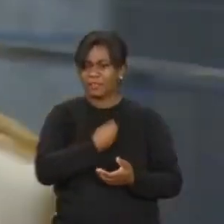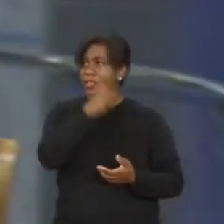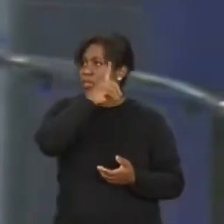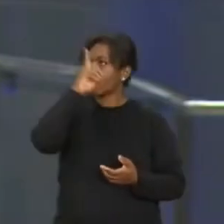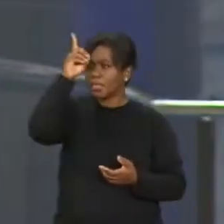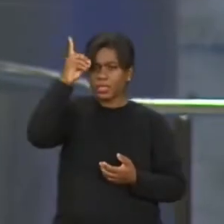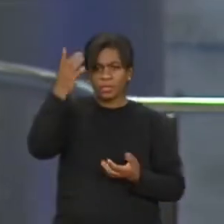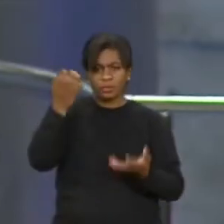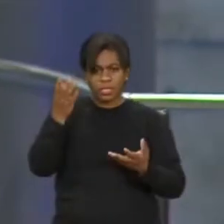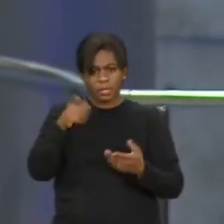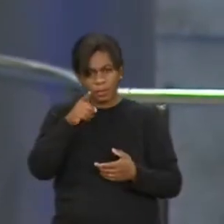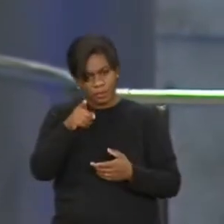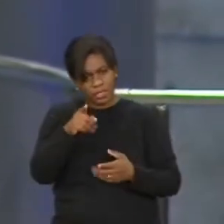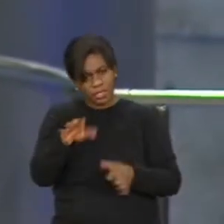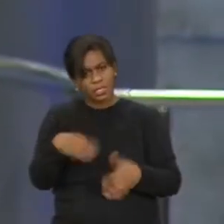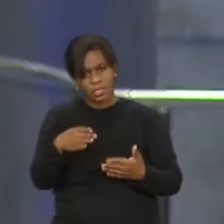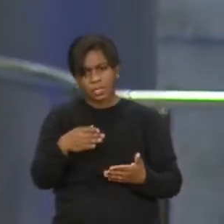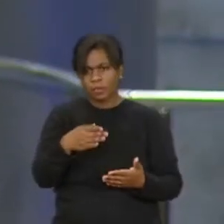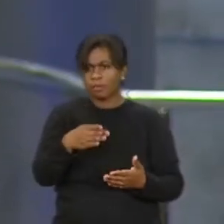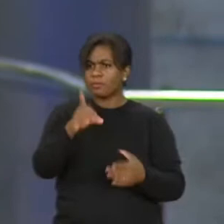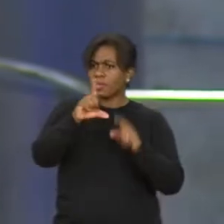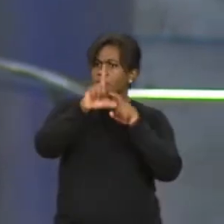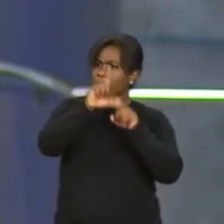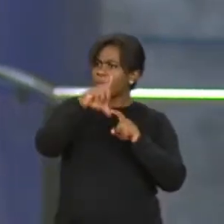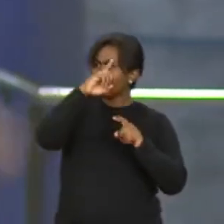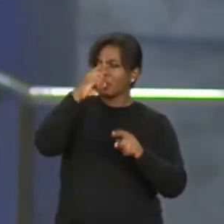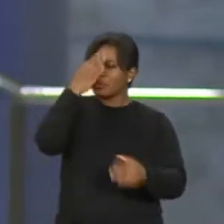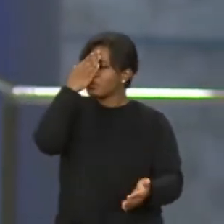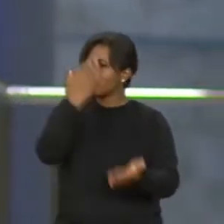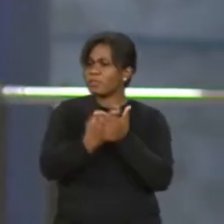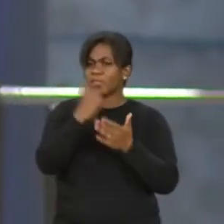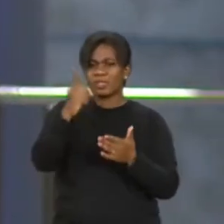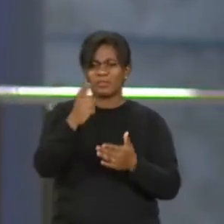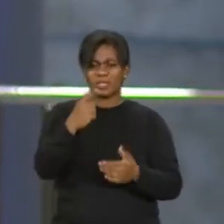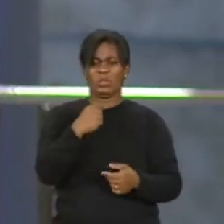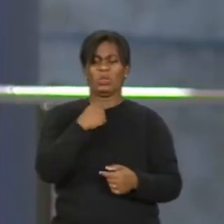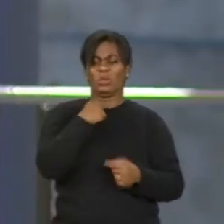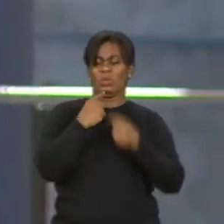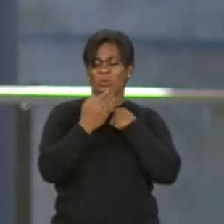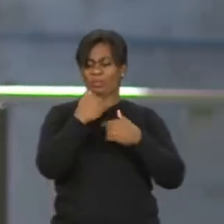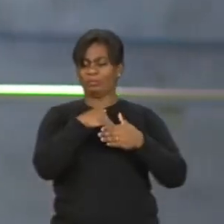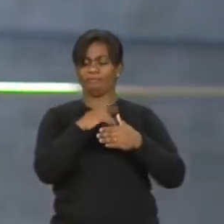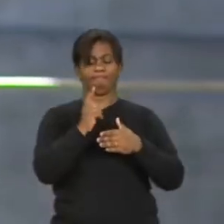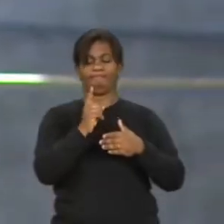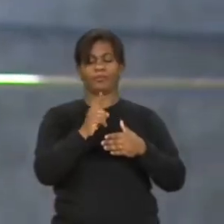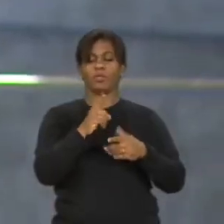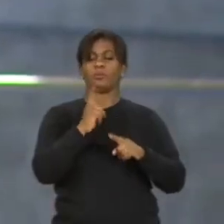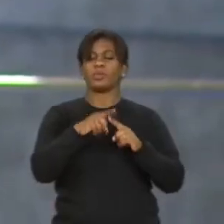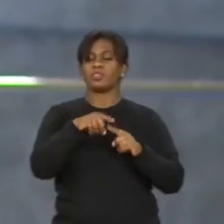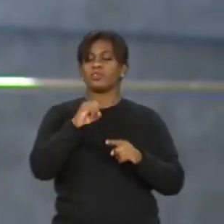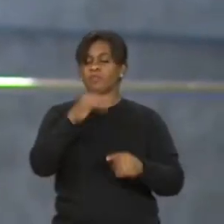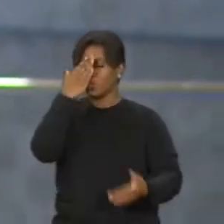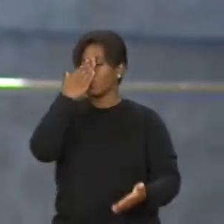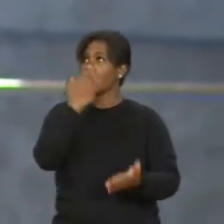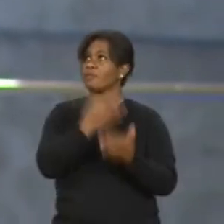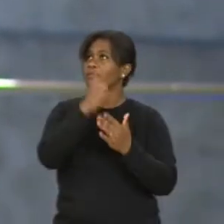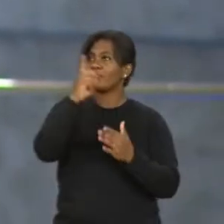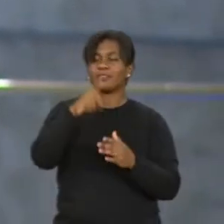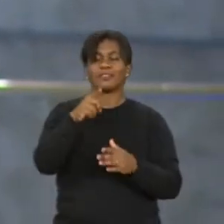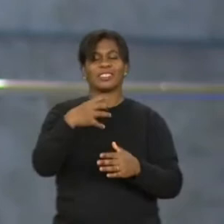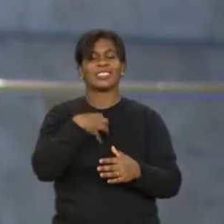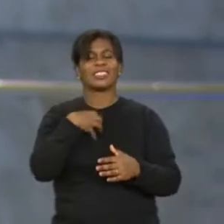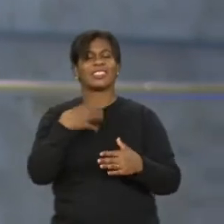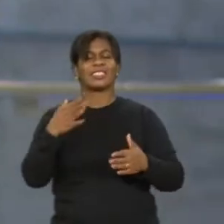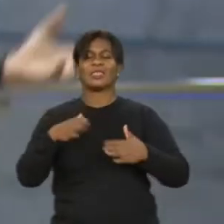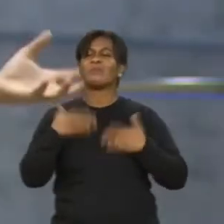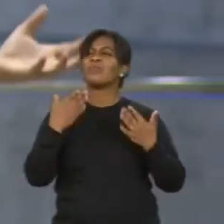Então dependa dEle, confie nEle. Não fique com um pingo de dúvida, porque quando você confia em Deus, Ele sente uma alegria tão grande. Do jeito que